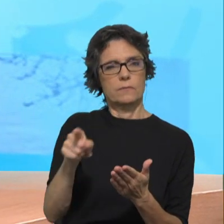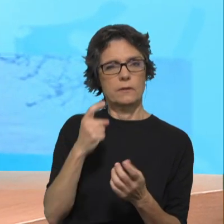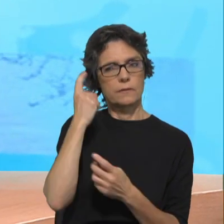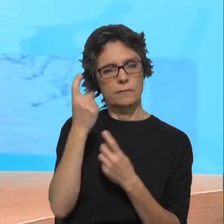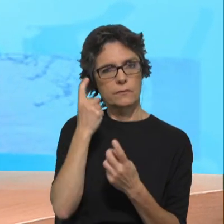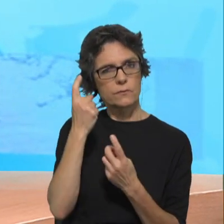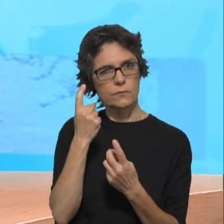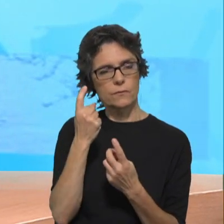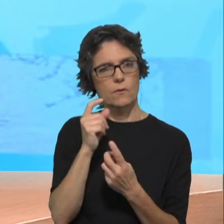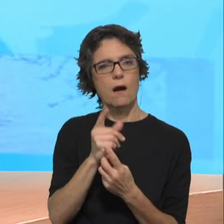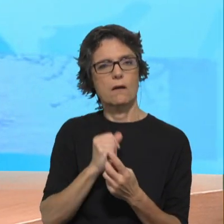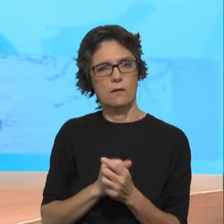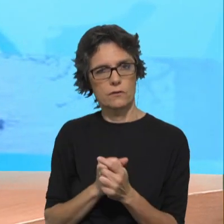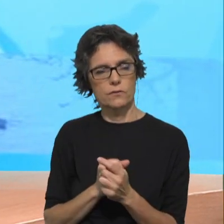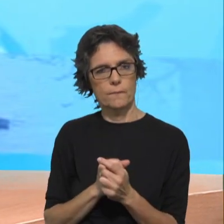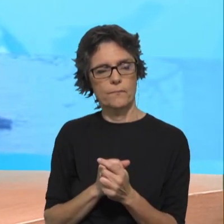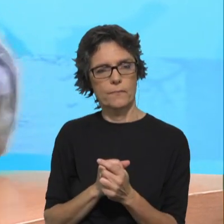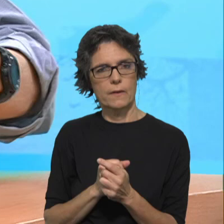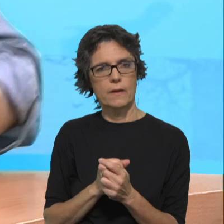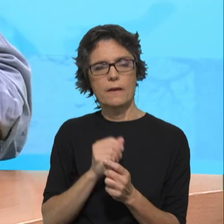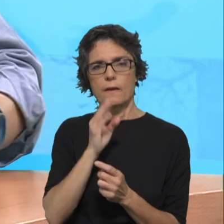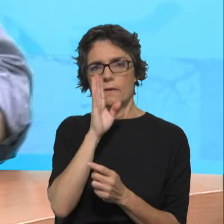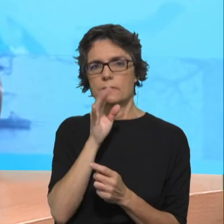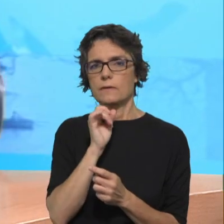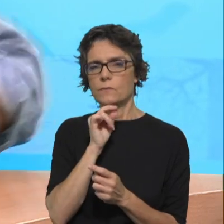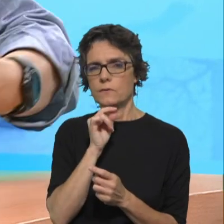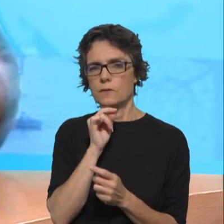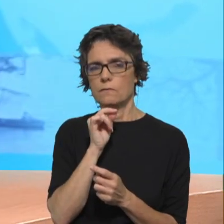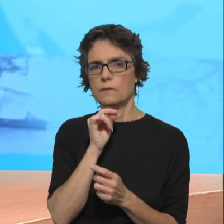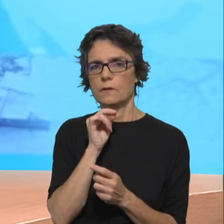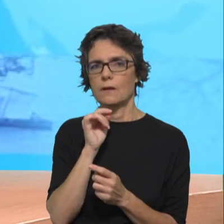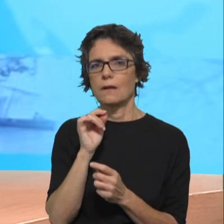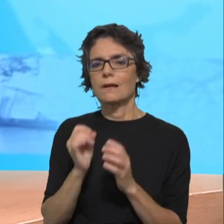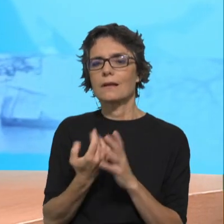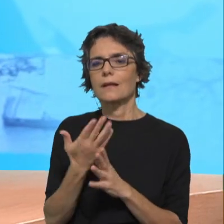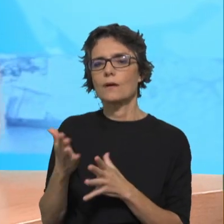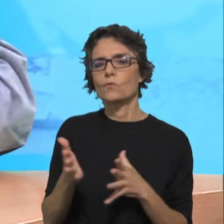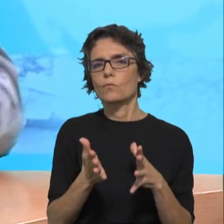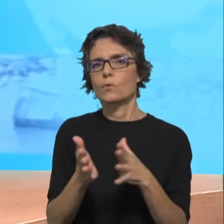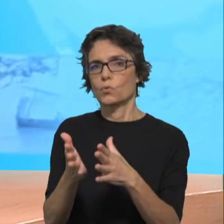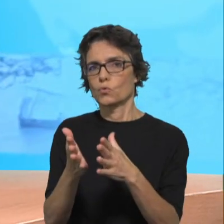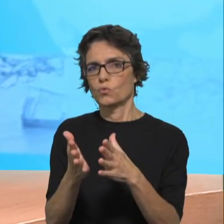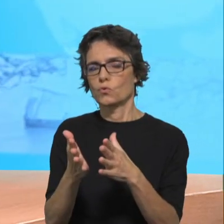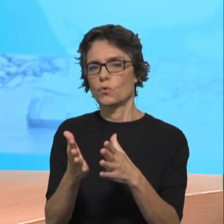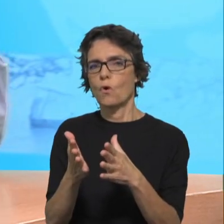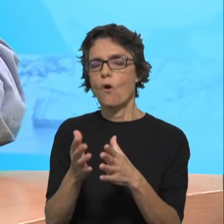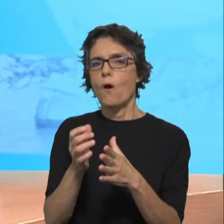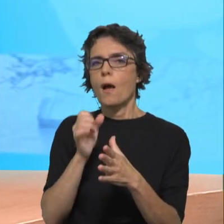na possibilidade de desenvolver uma dinâmica que congregasse várias pessoas, várias